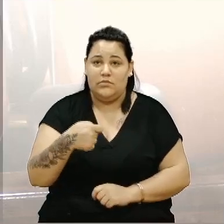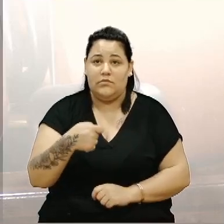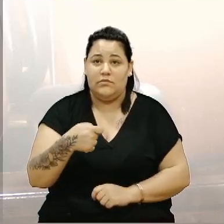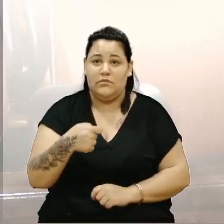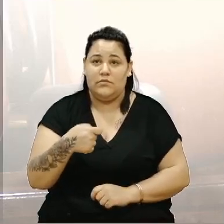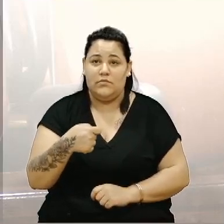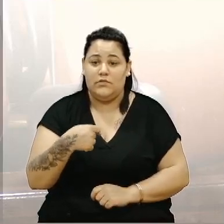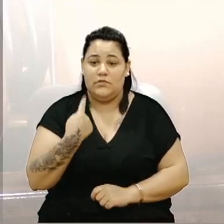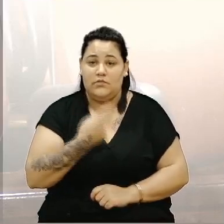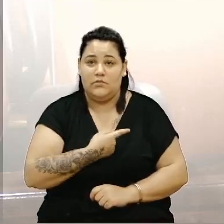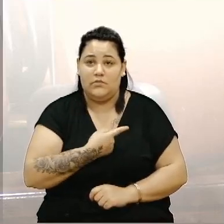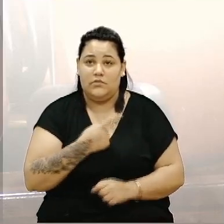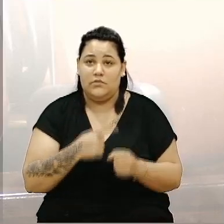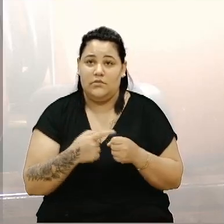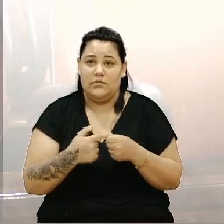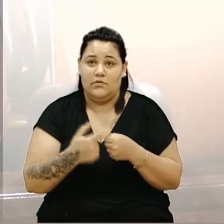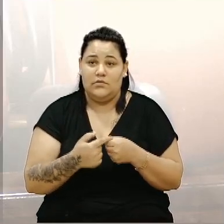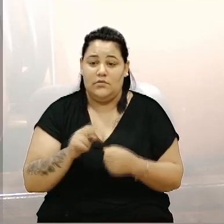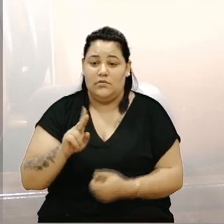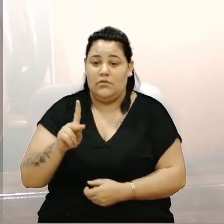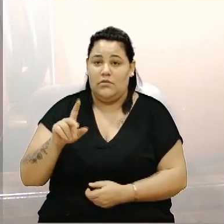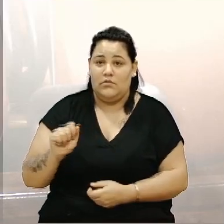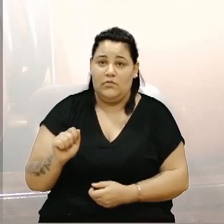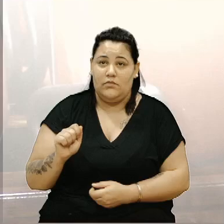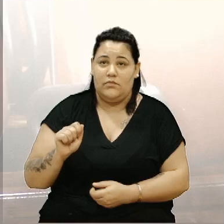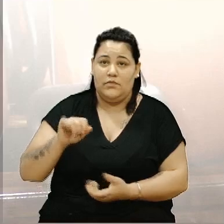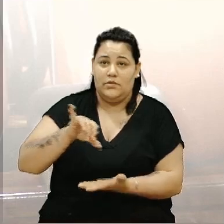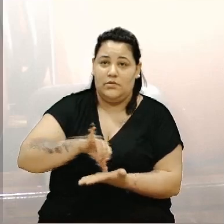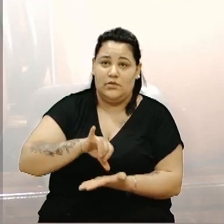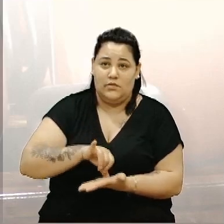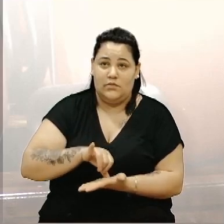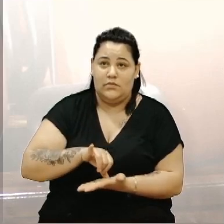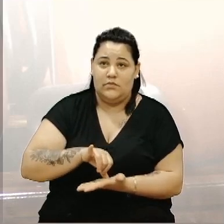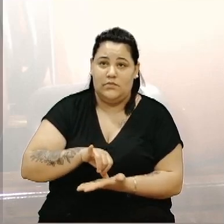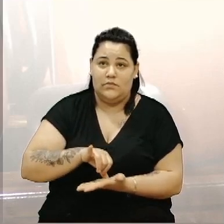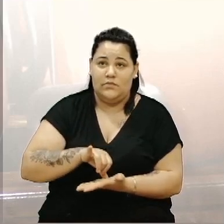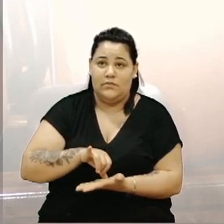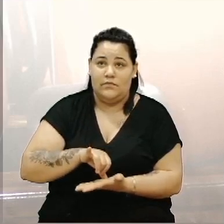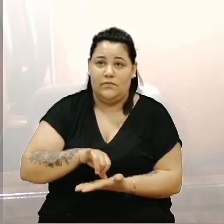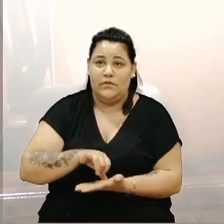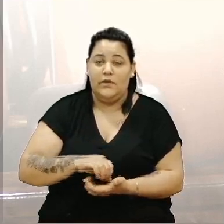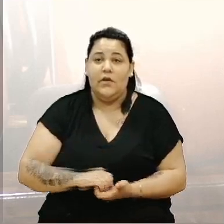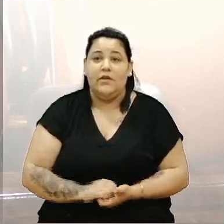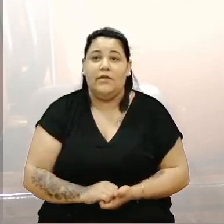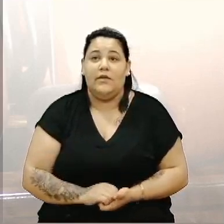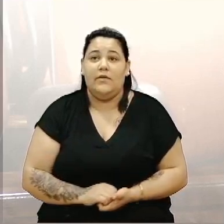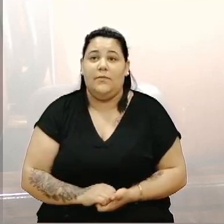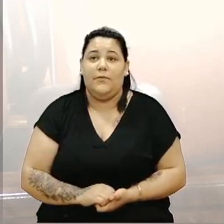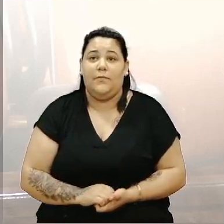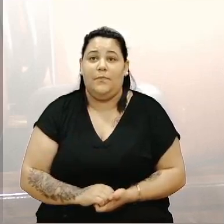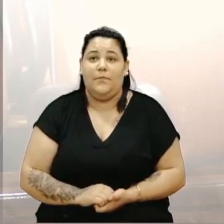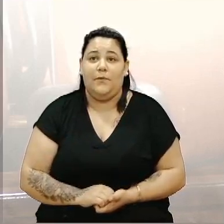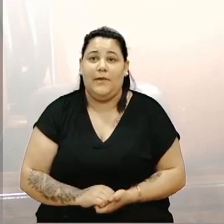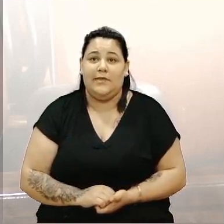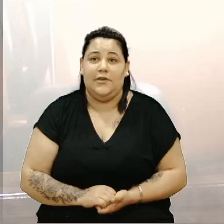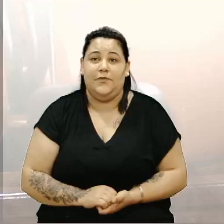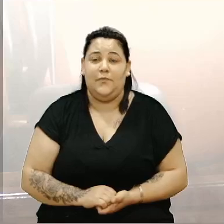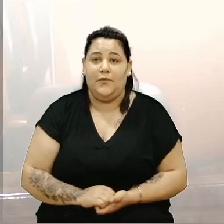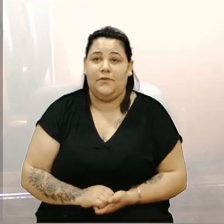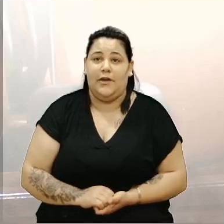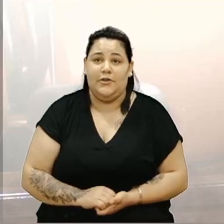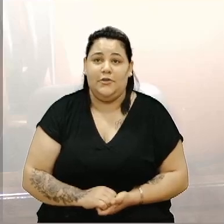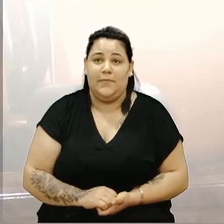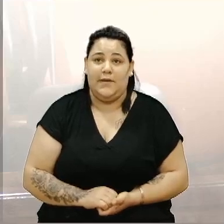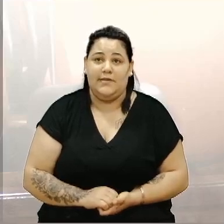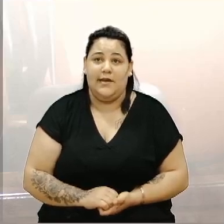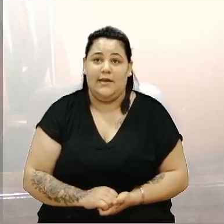nossa cidade. Na UPA Central e na UPA Zona Norte. Então a pessoa está aguardando leite, sabe lá onde, nas UBSs ou em casa, algum lugar,